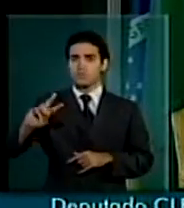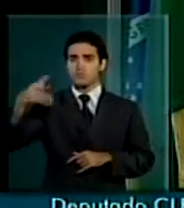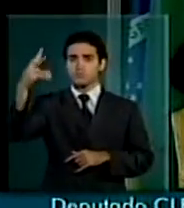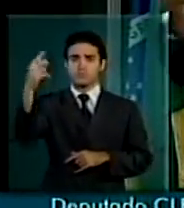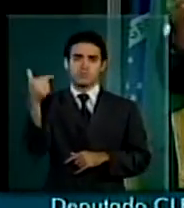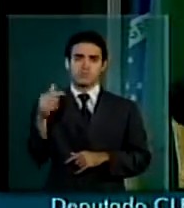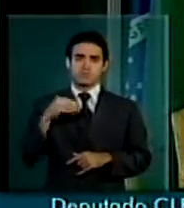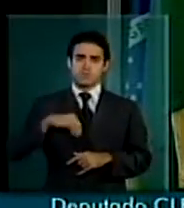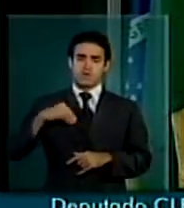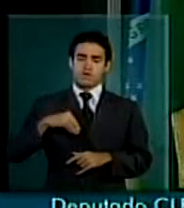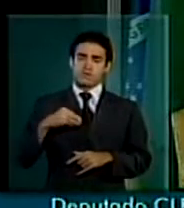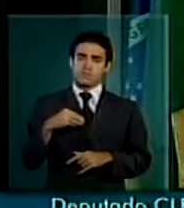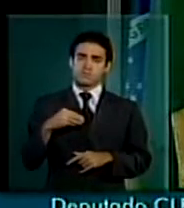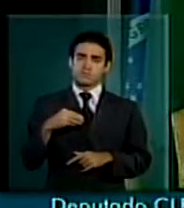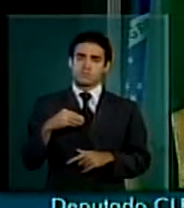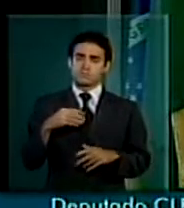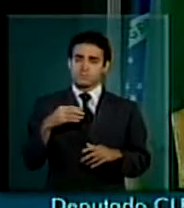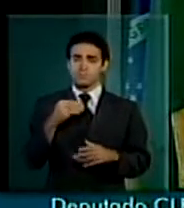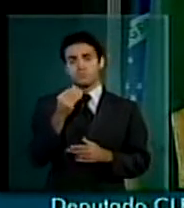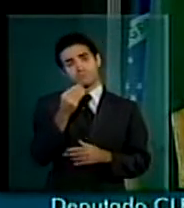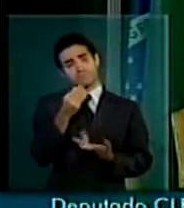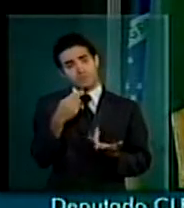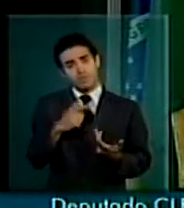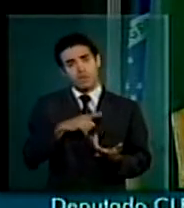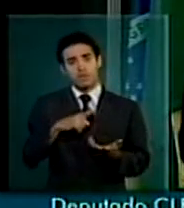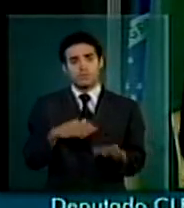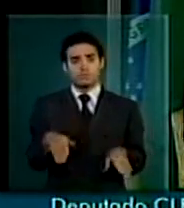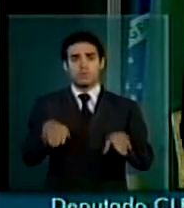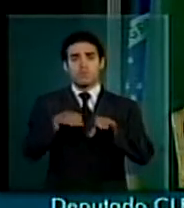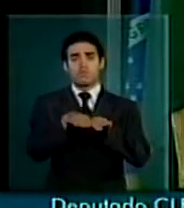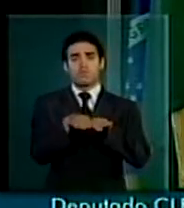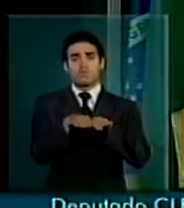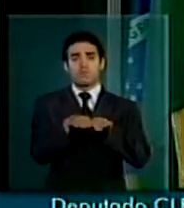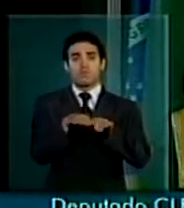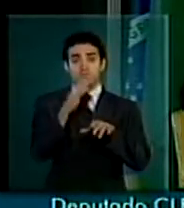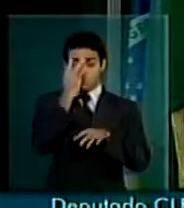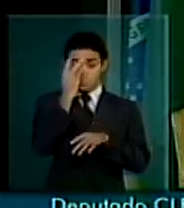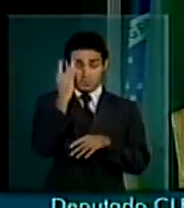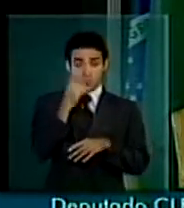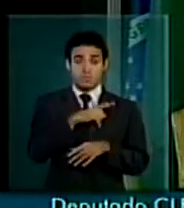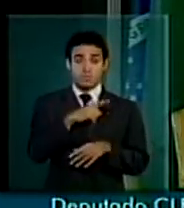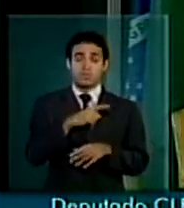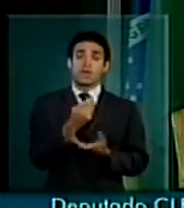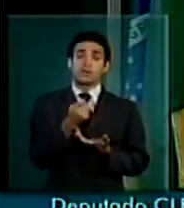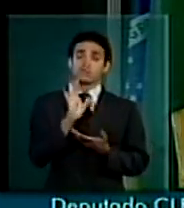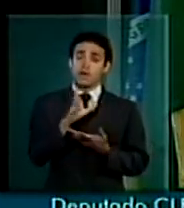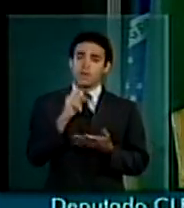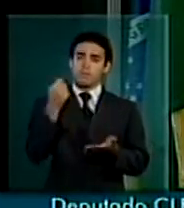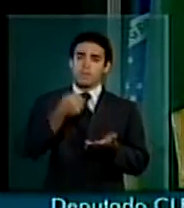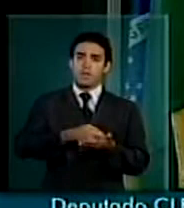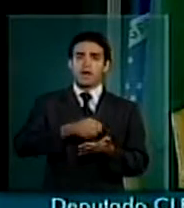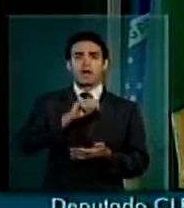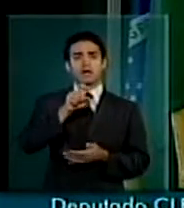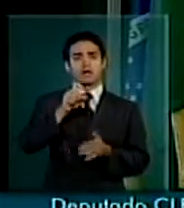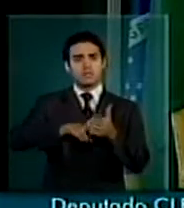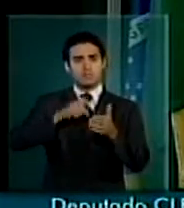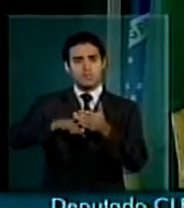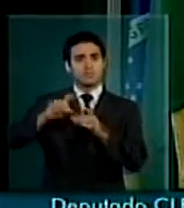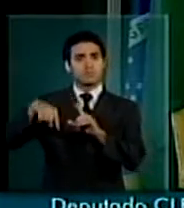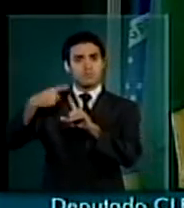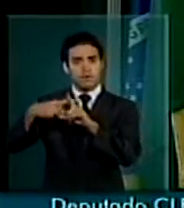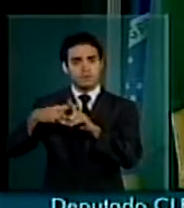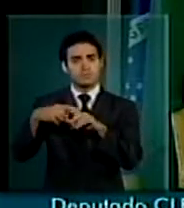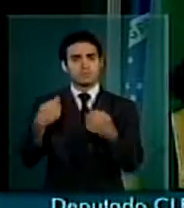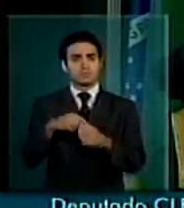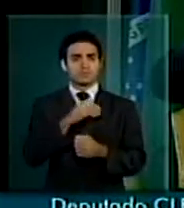ao mínimo diferenciado daquele que ganha acima do mínimo. Quem contribuiu com mais merece ter, obviamente, ganhar mais da Previdência,